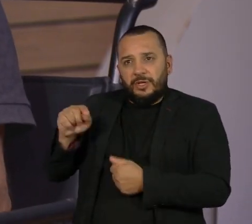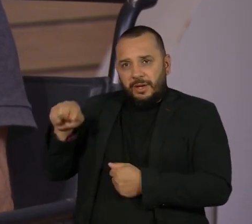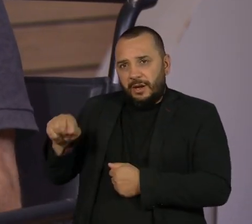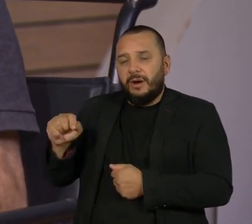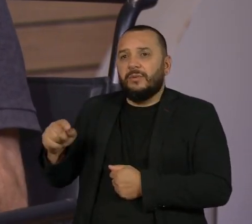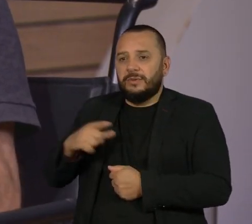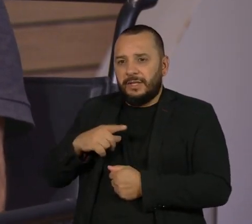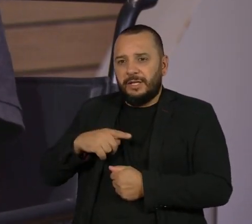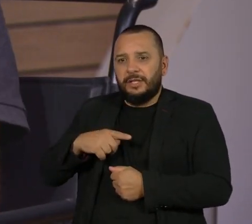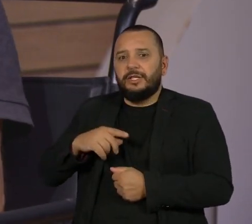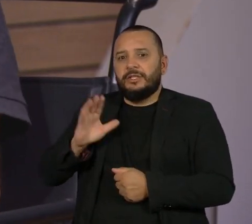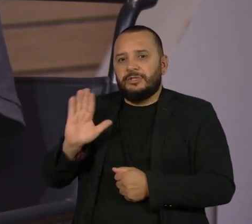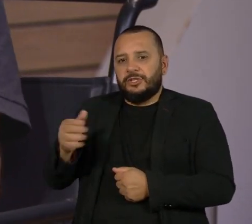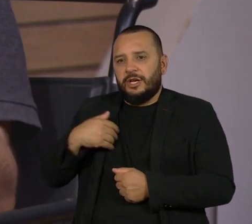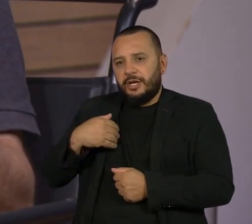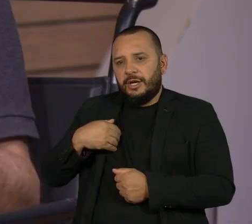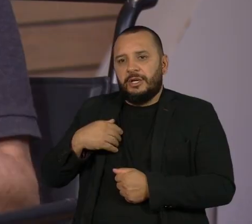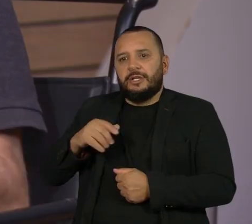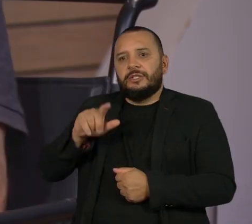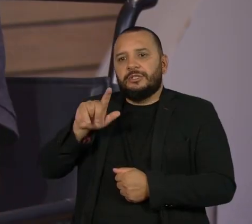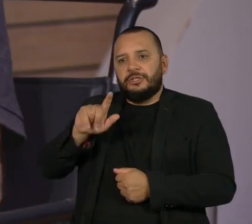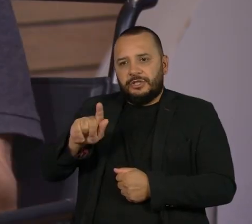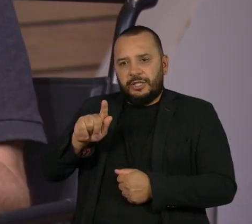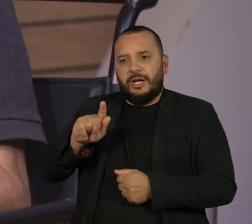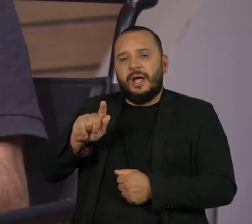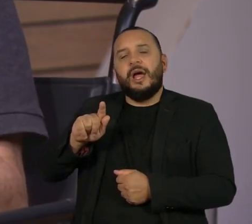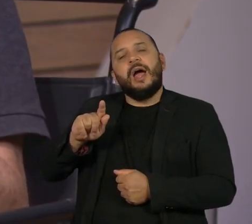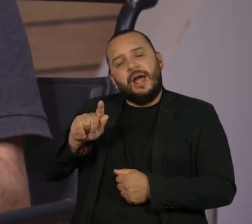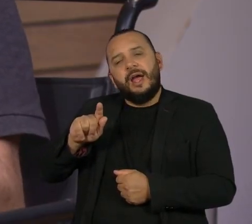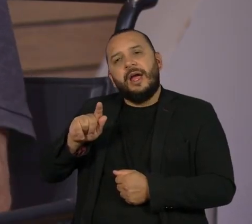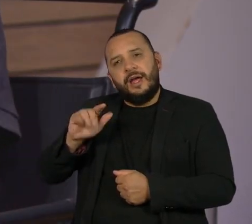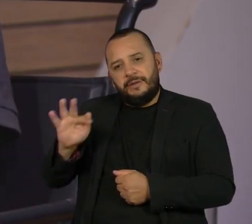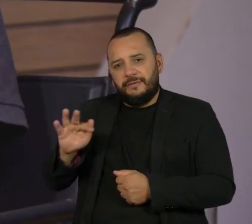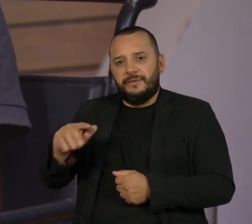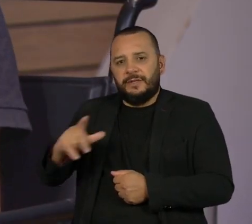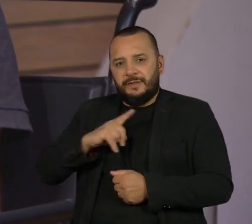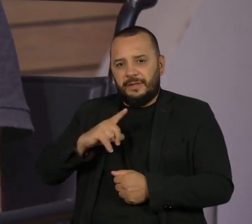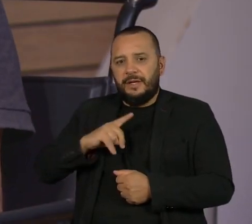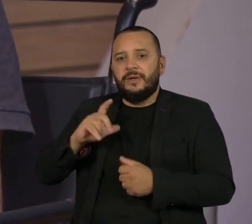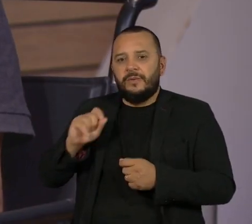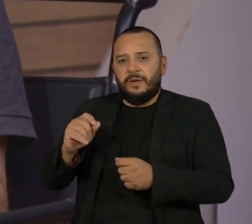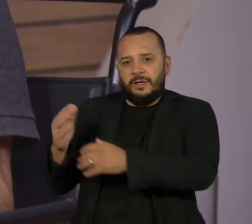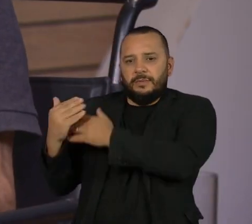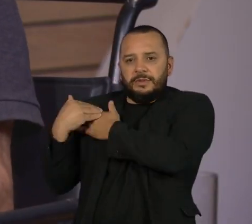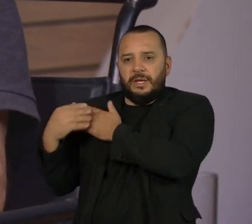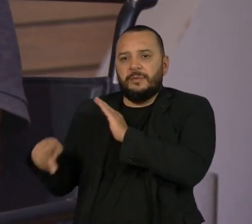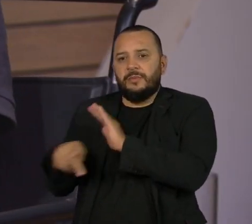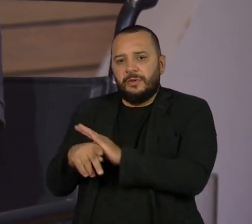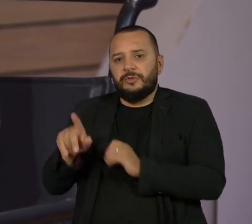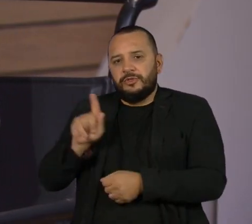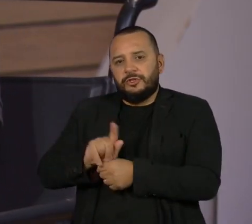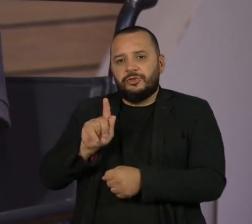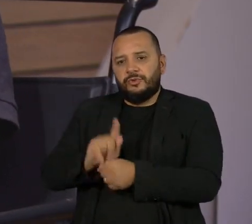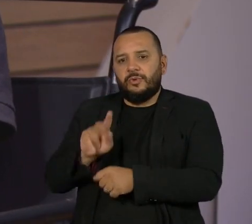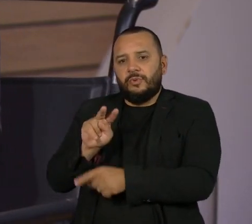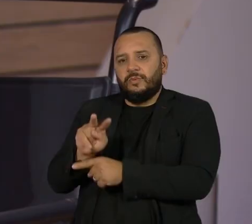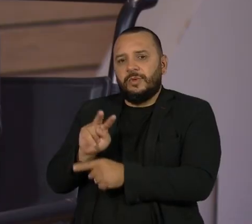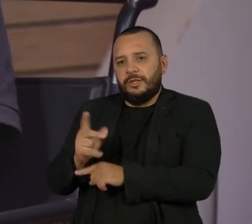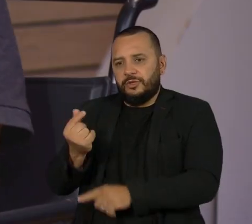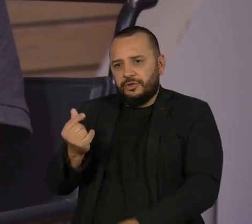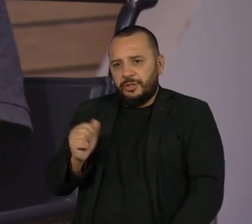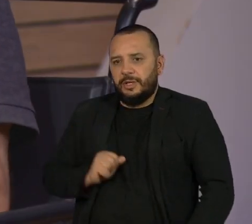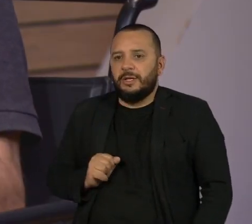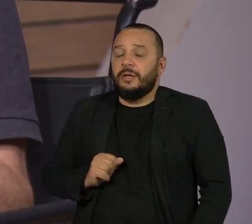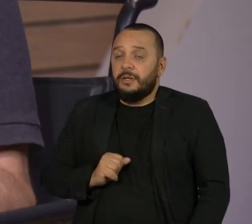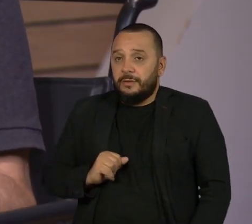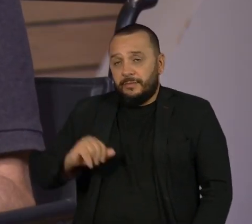que é o GEF, para mecanismos que têm já uma forma de distribuir, que são os gestores desse dinheiro. O que o Brasil propôs é que se crie